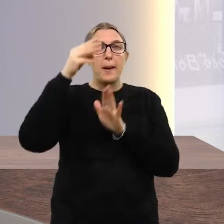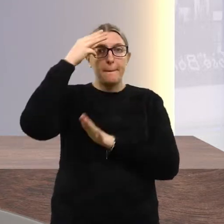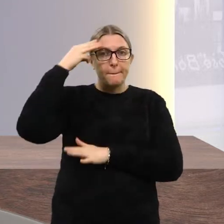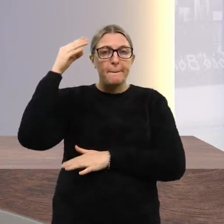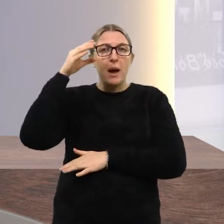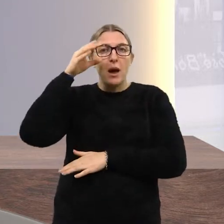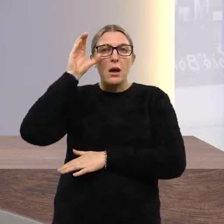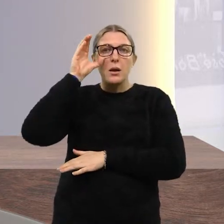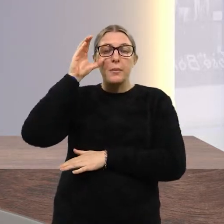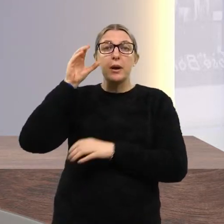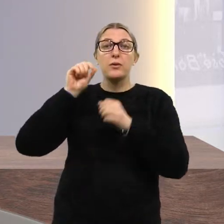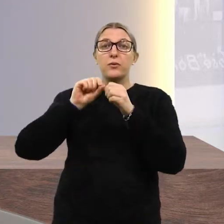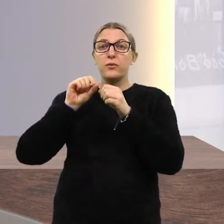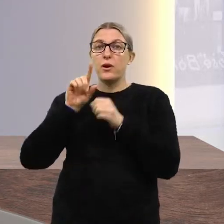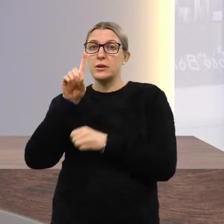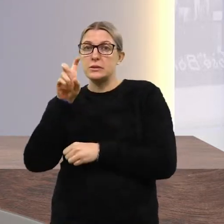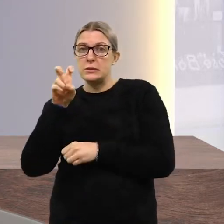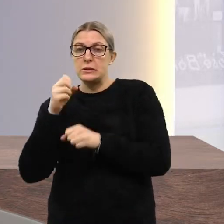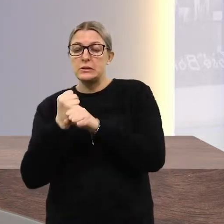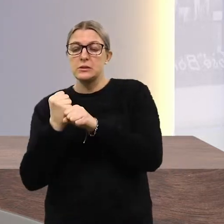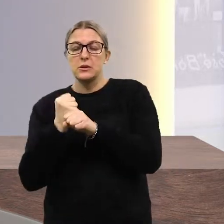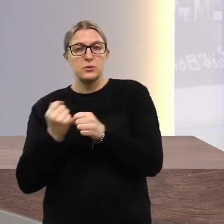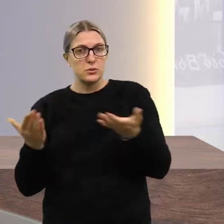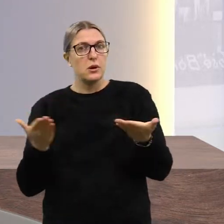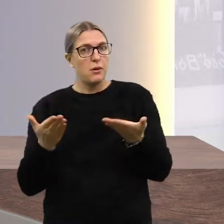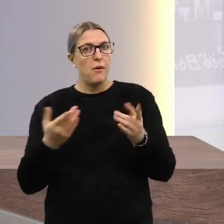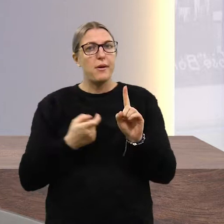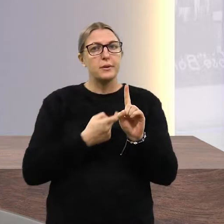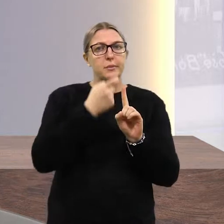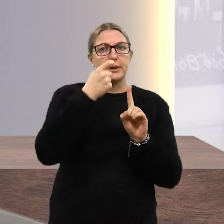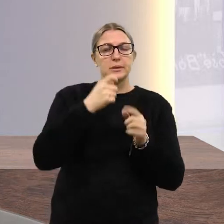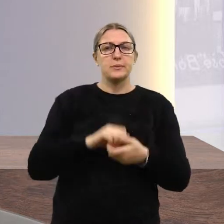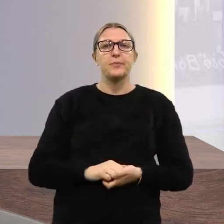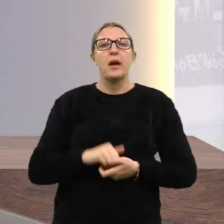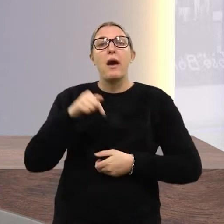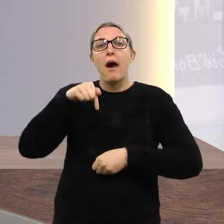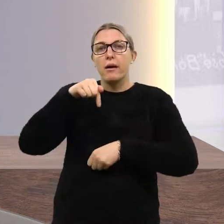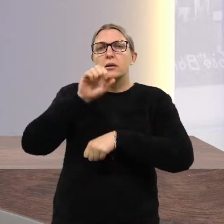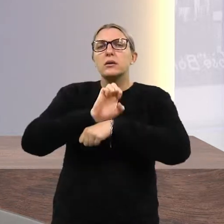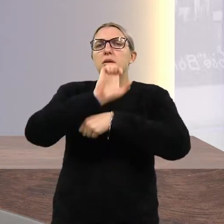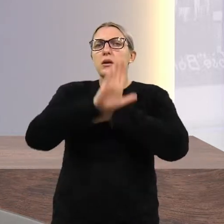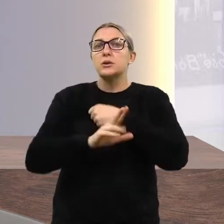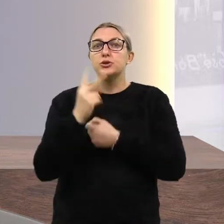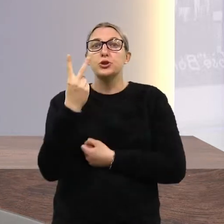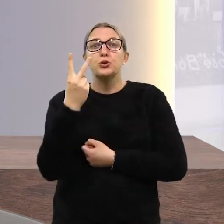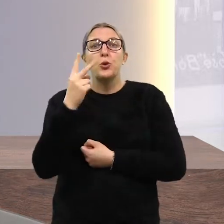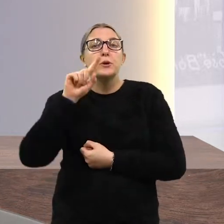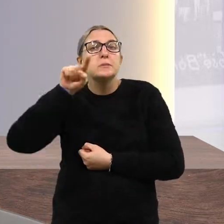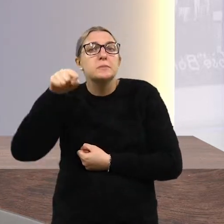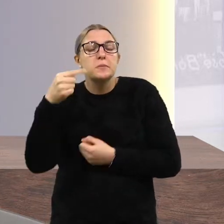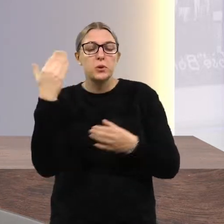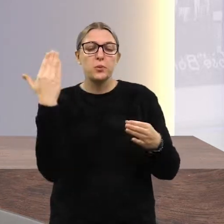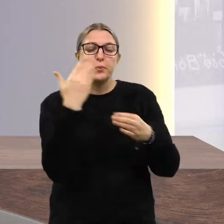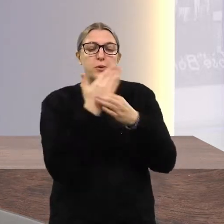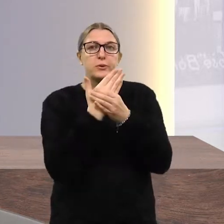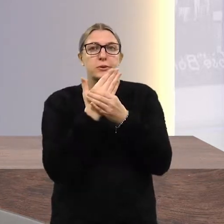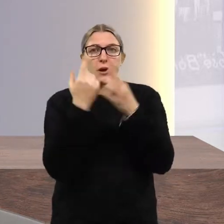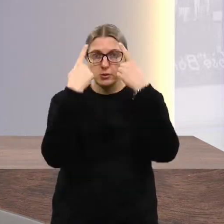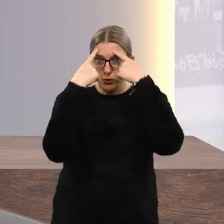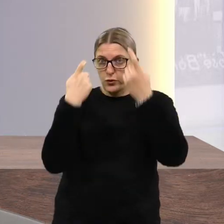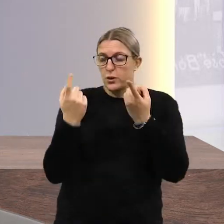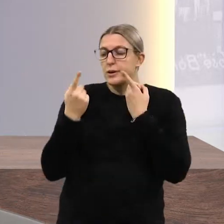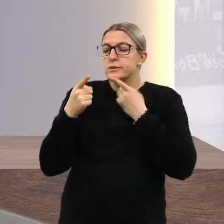Penha, que completa 15 anos neste mês. Só que aqui em Erechim são cerca de 2.000 processos ligados